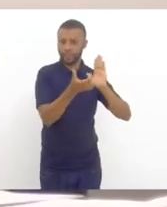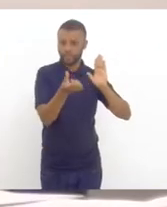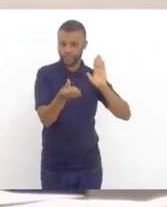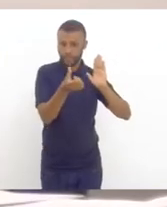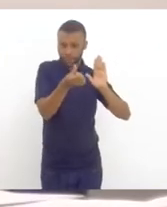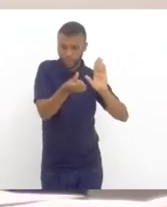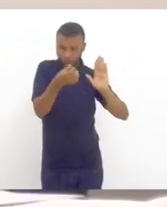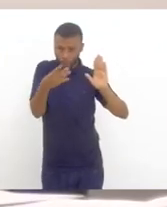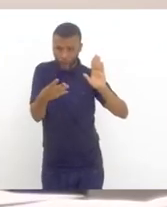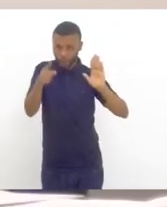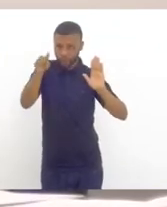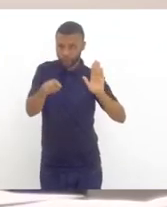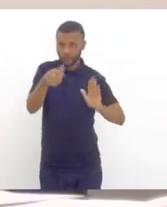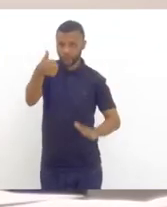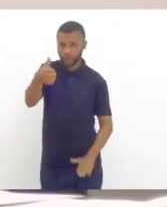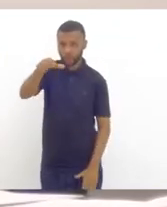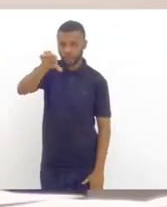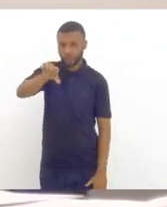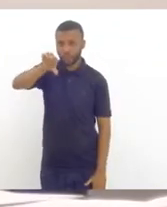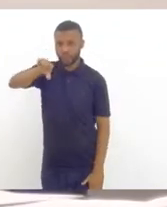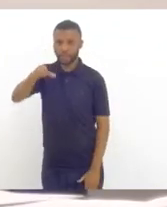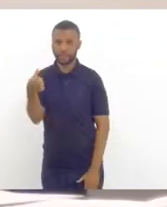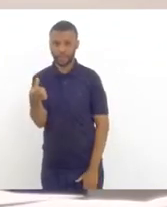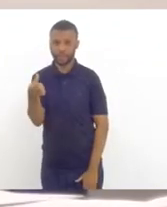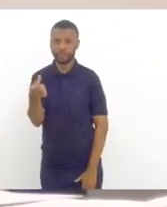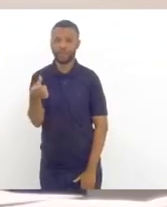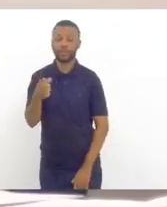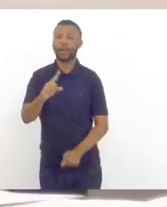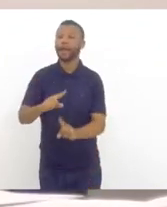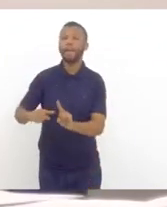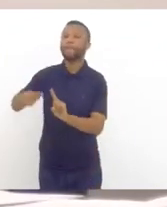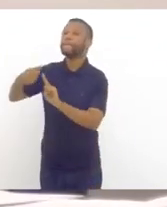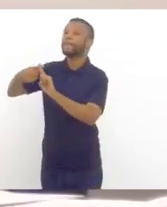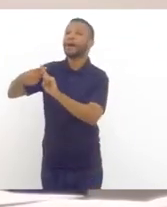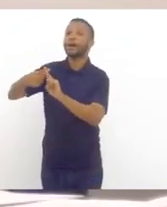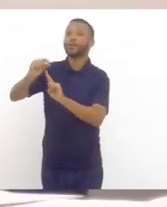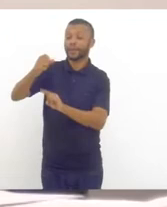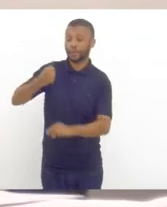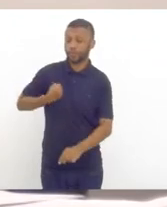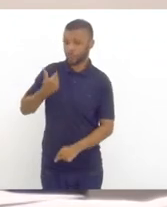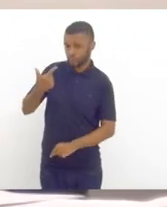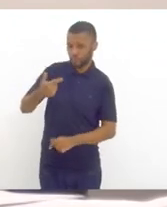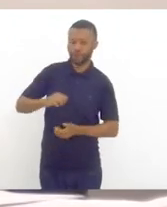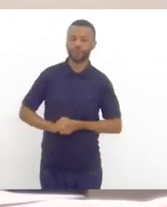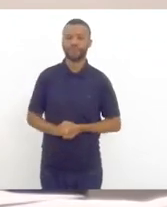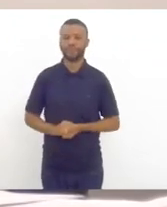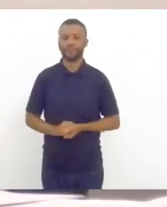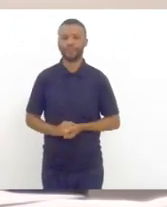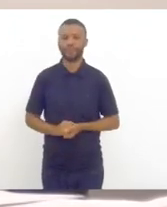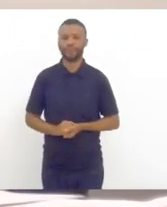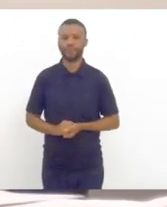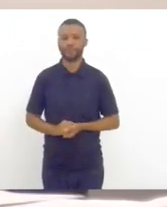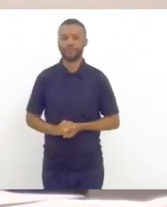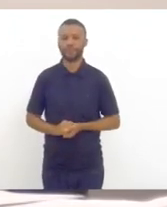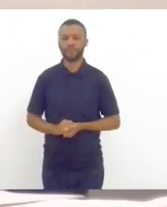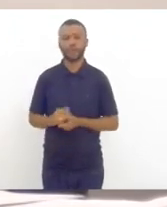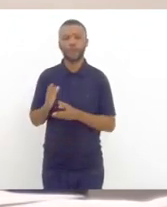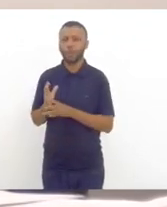2664 de 96. E, 2, o repasse dos